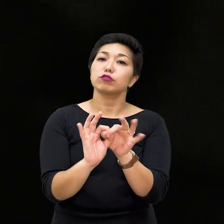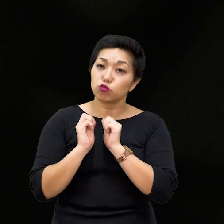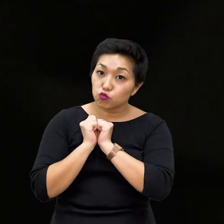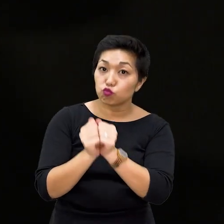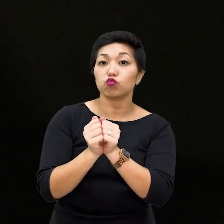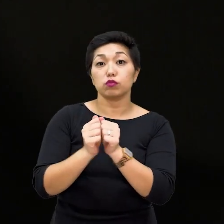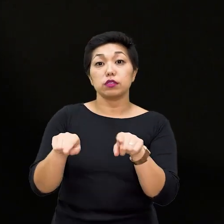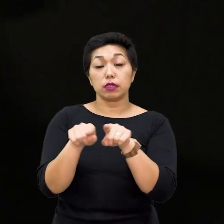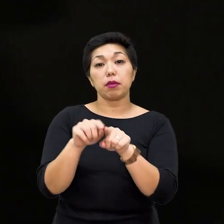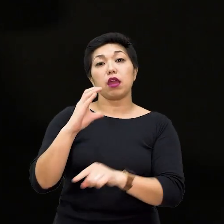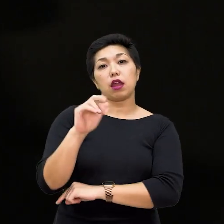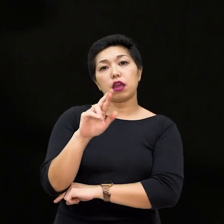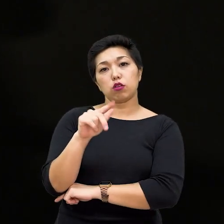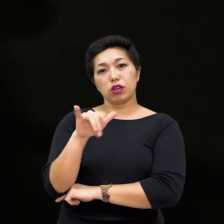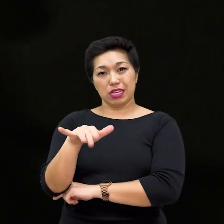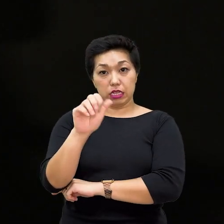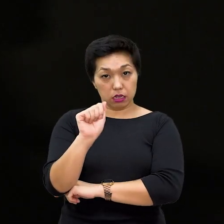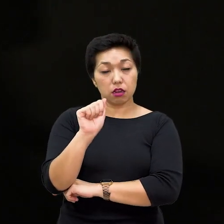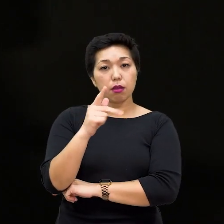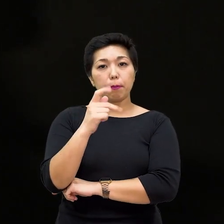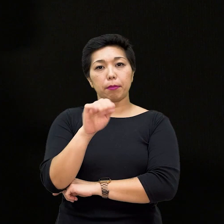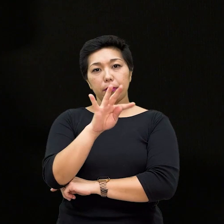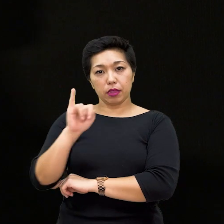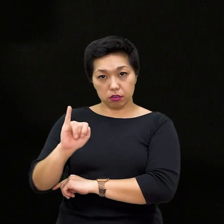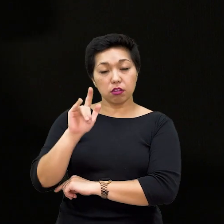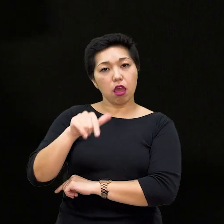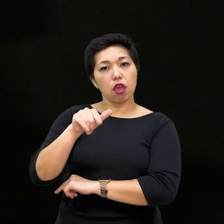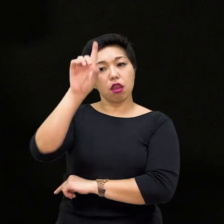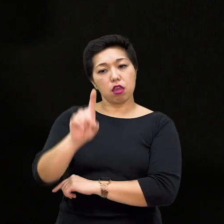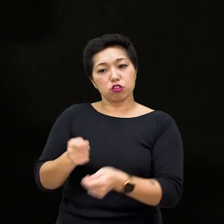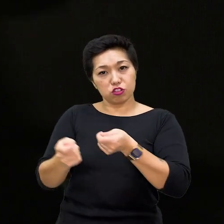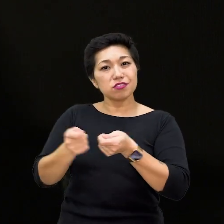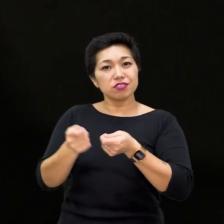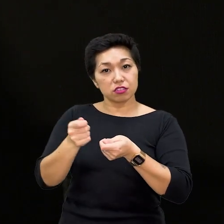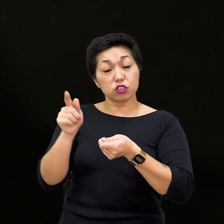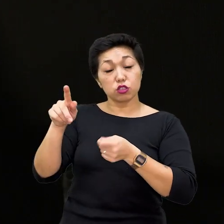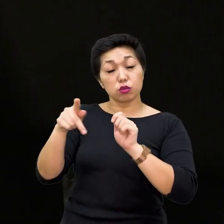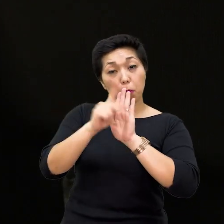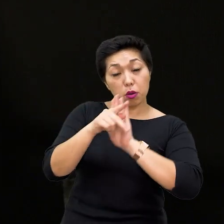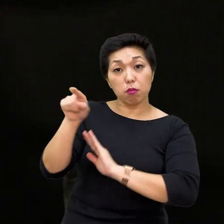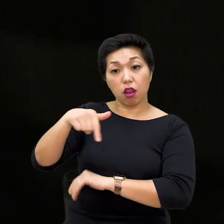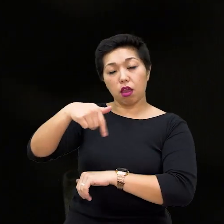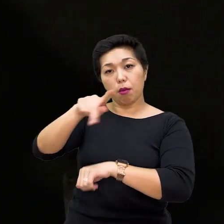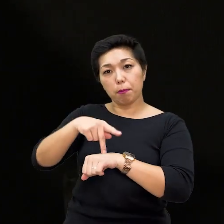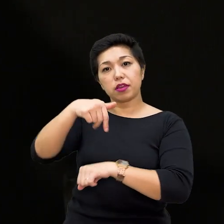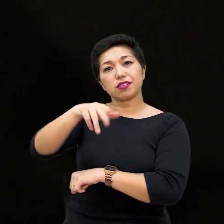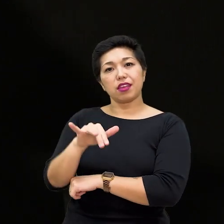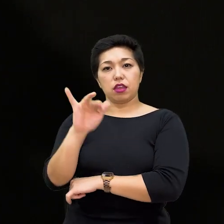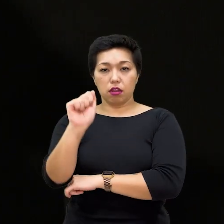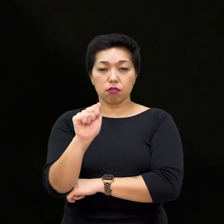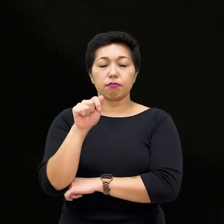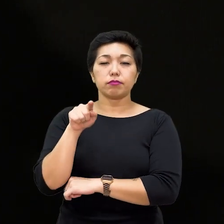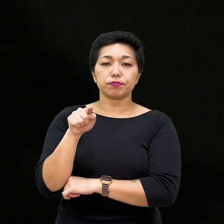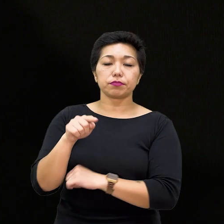juntos. E a Carolina Tete, que é quem dirige o programa no Quênia, que aparece várias